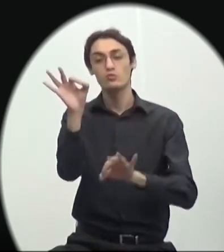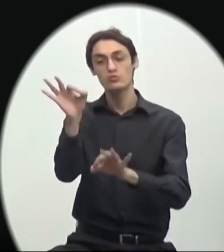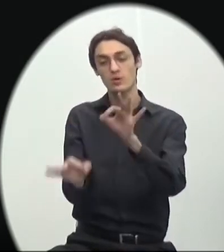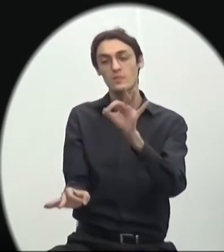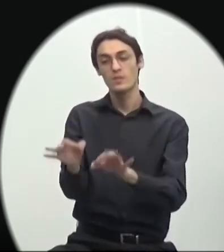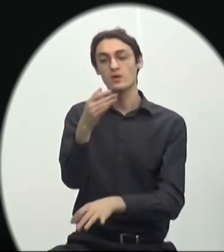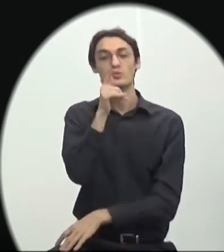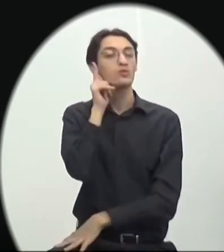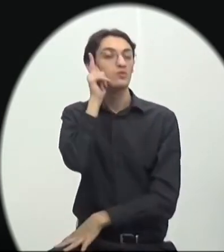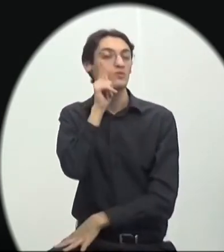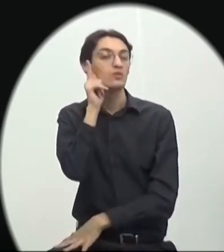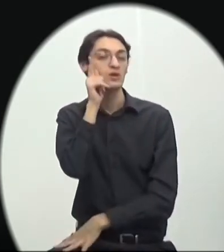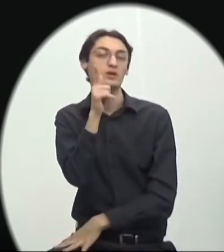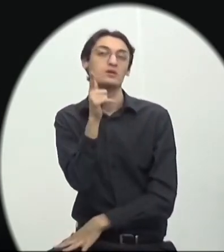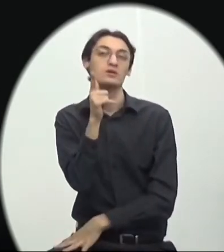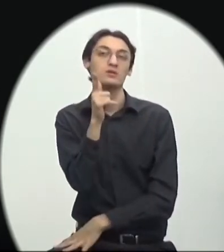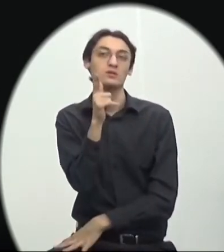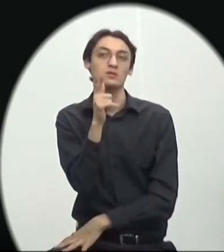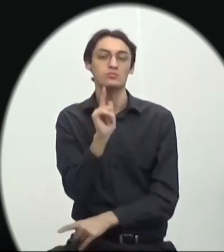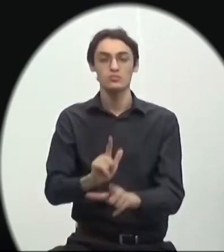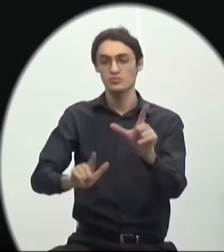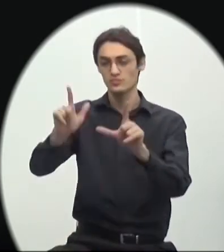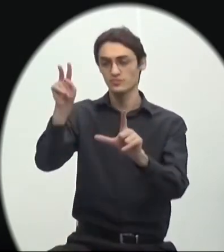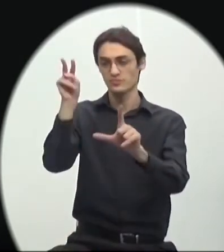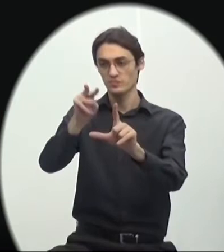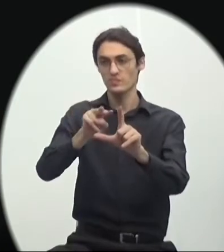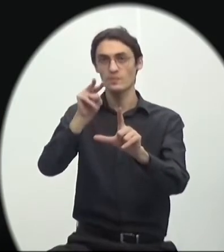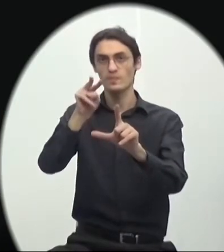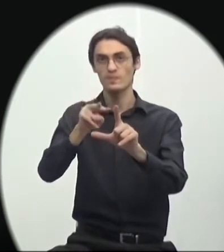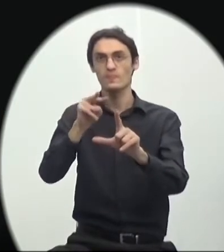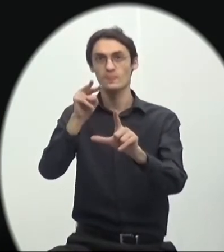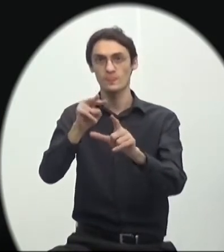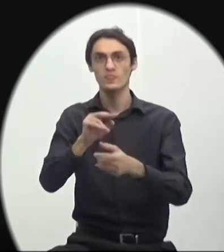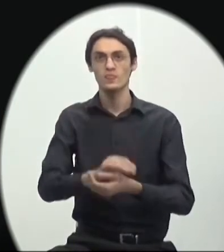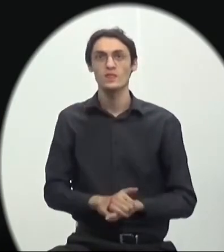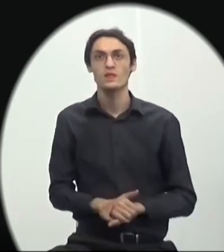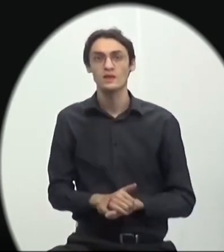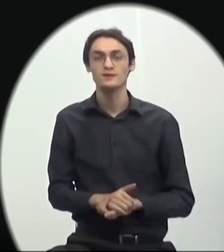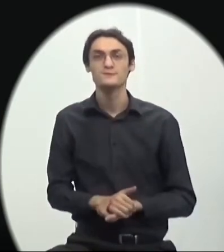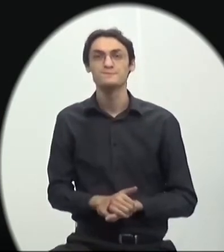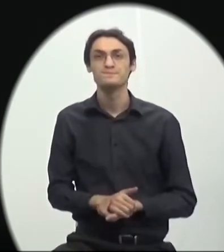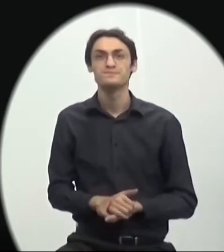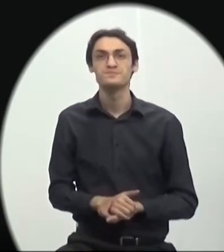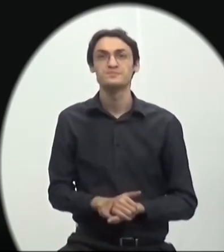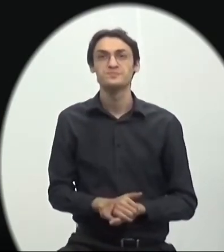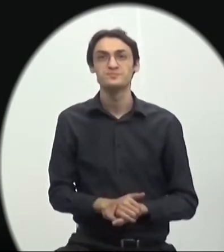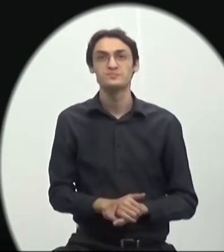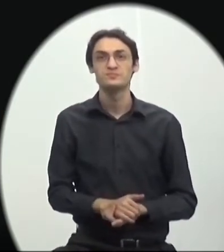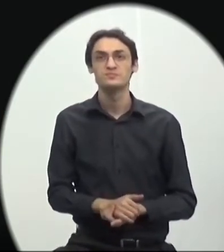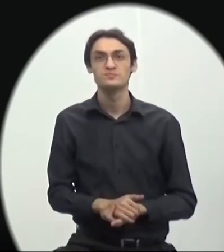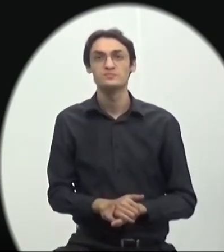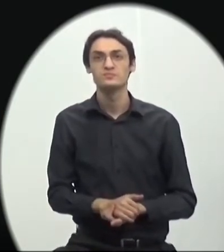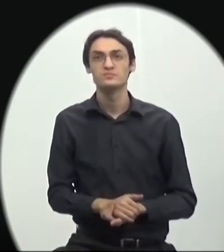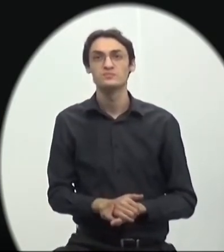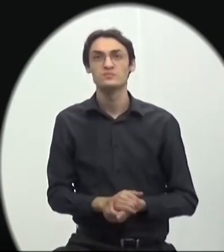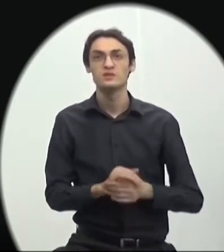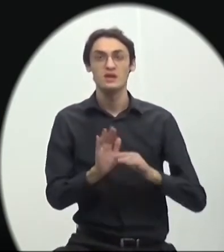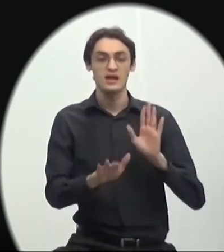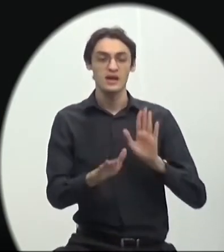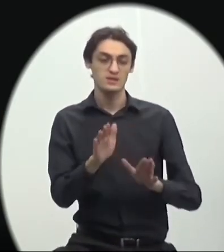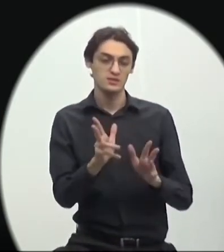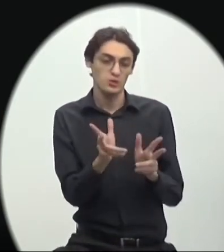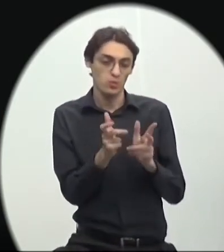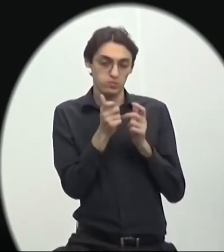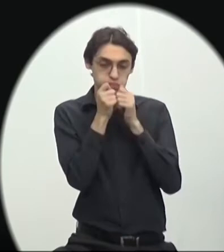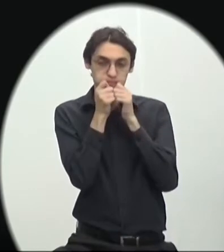do governador, eu acompanhei atentamente, a omissão também, por omissão, também se é